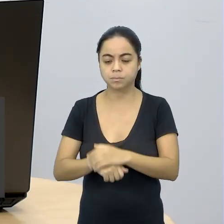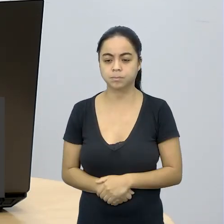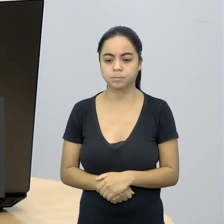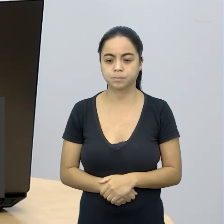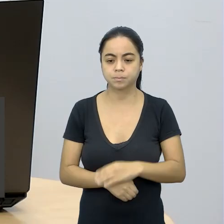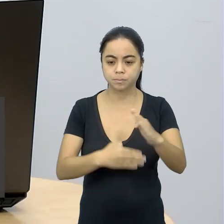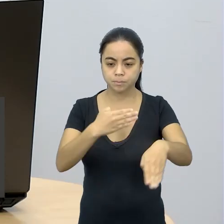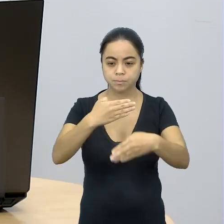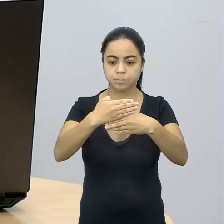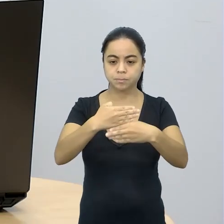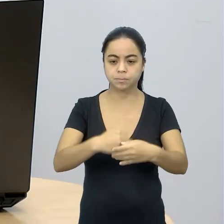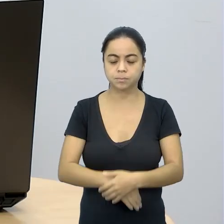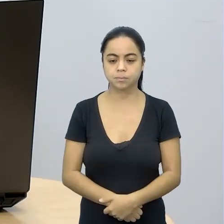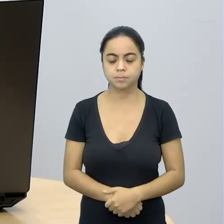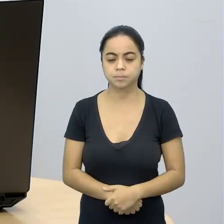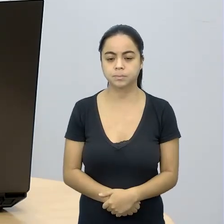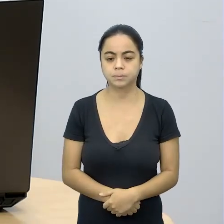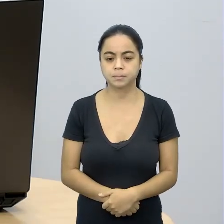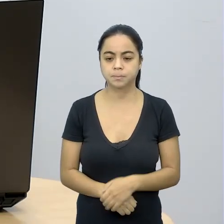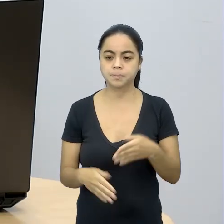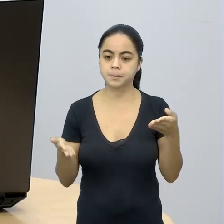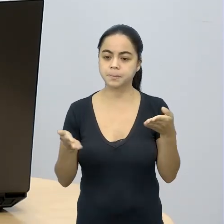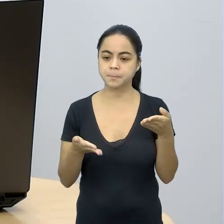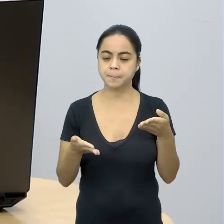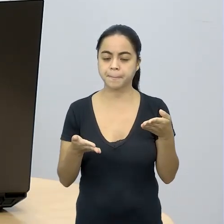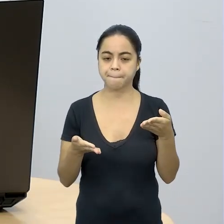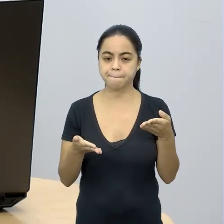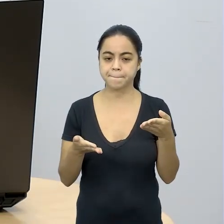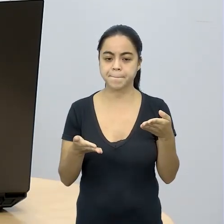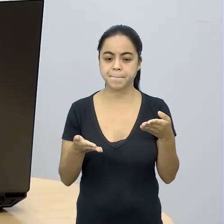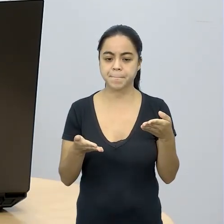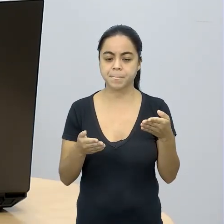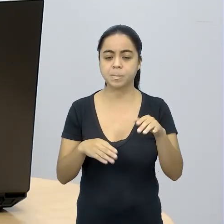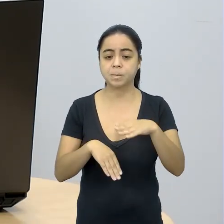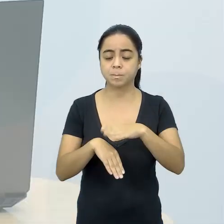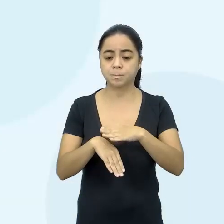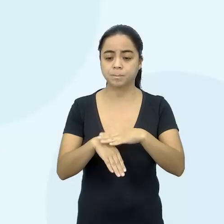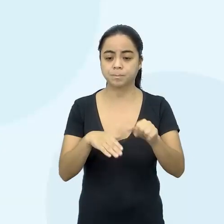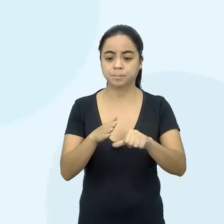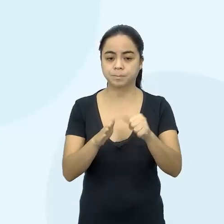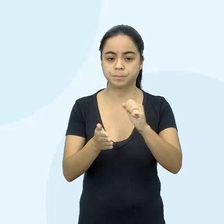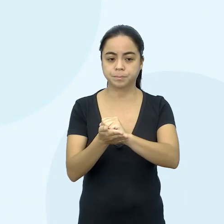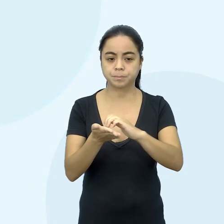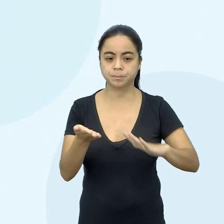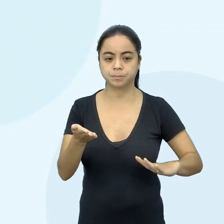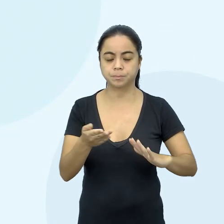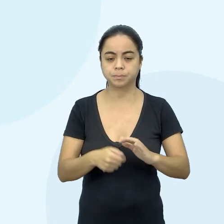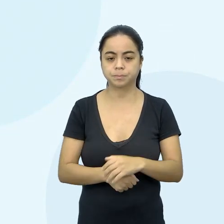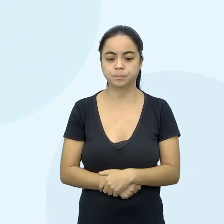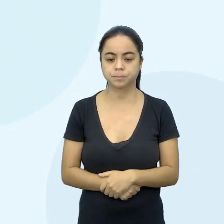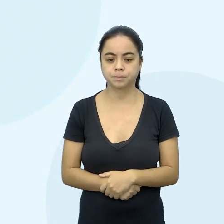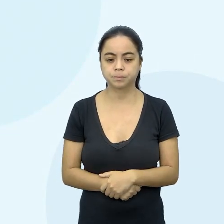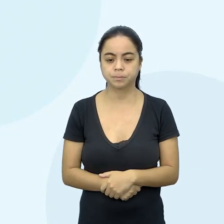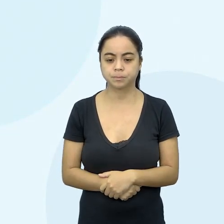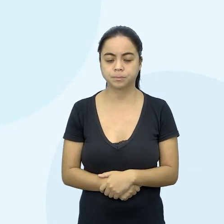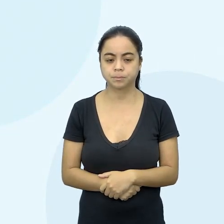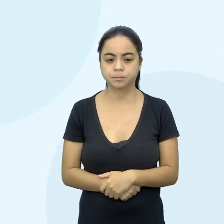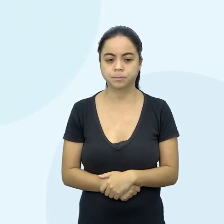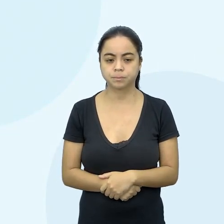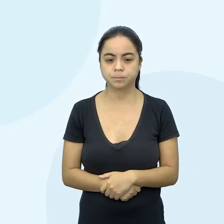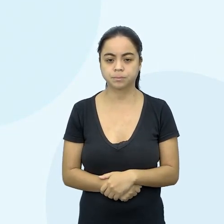passar o slide. E aí nós vamos fazer a nossa primeira atividade. Para isso,